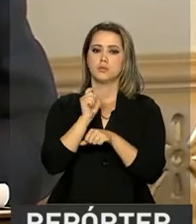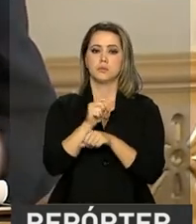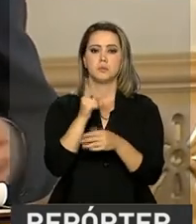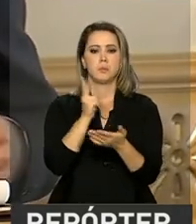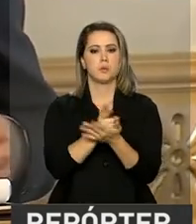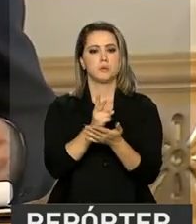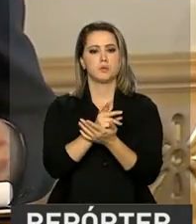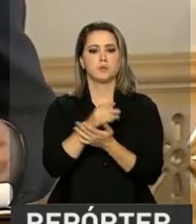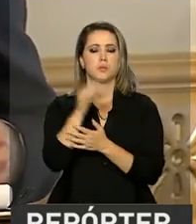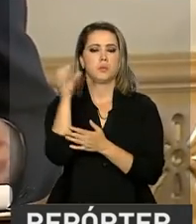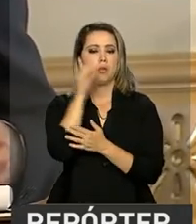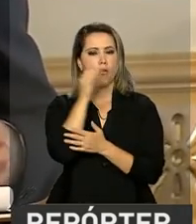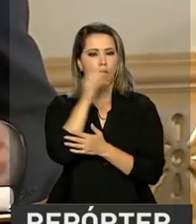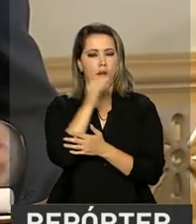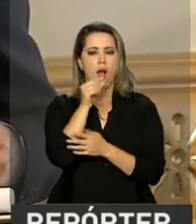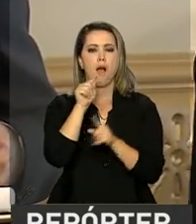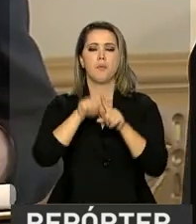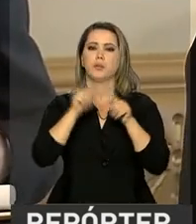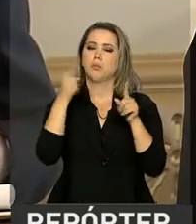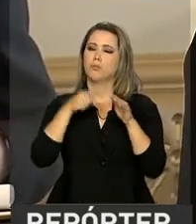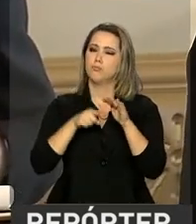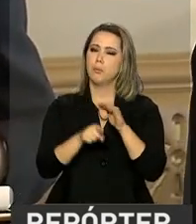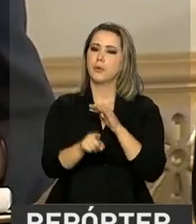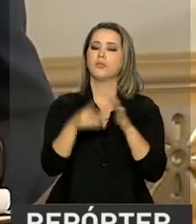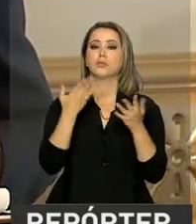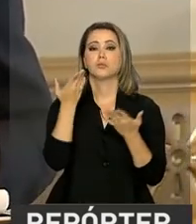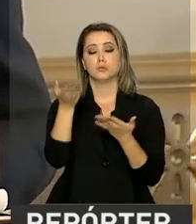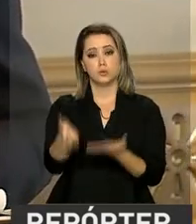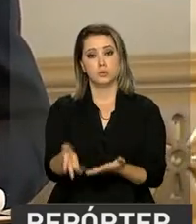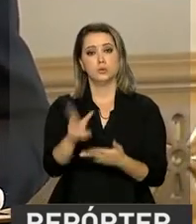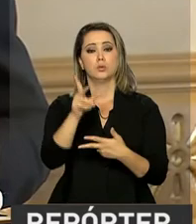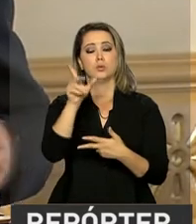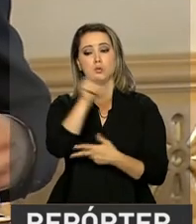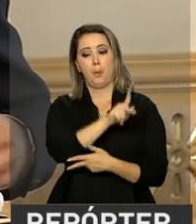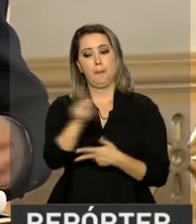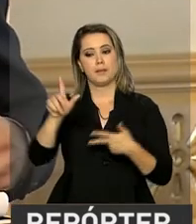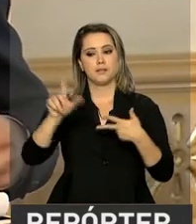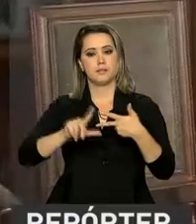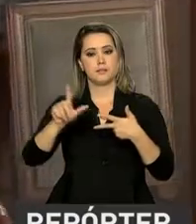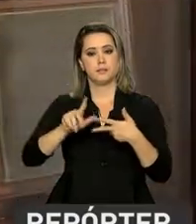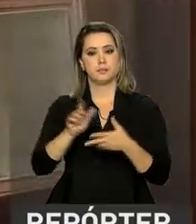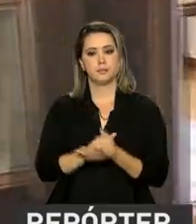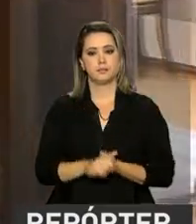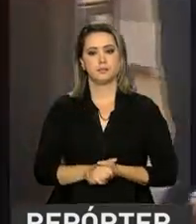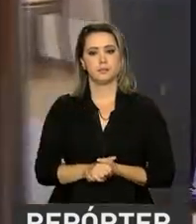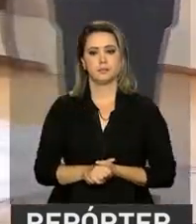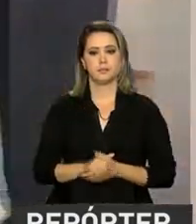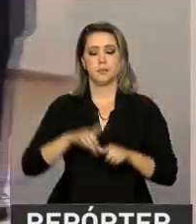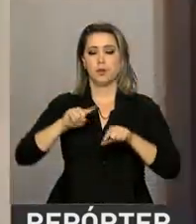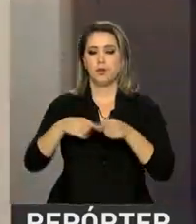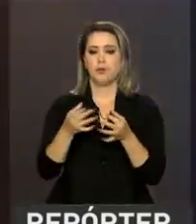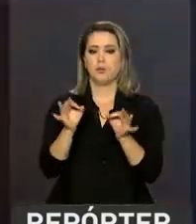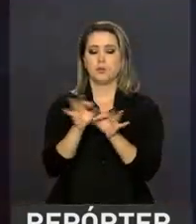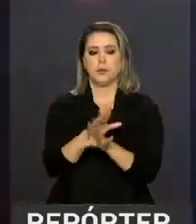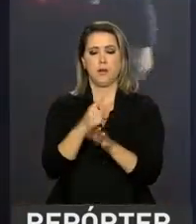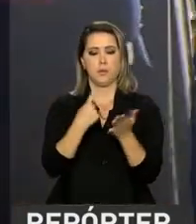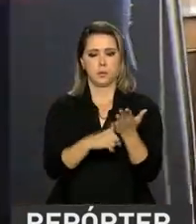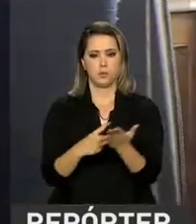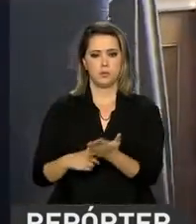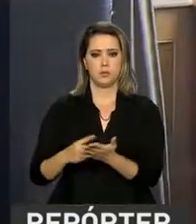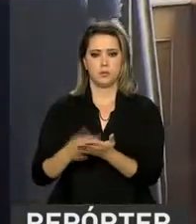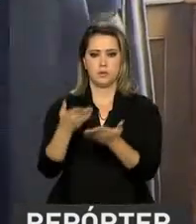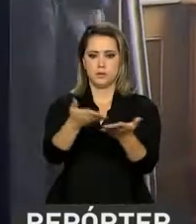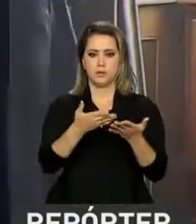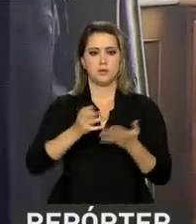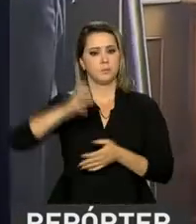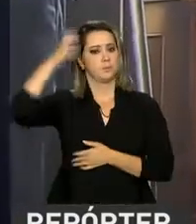que rapidamente, mas aprofundadamente, com Sua Excelência, o presidente do parlamento. No final da agenda, o presidente foi recebido